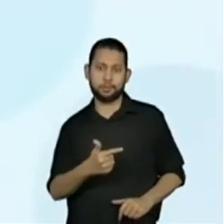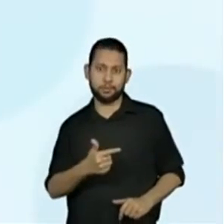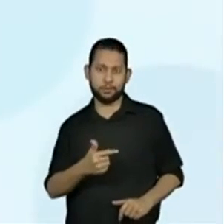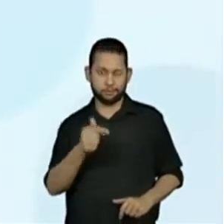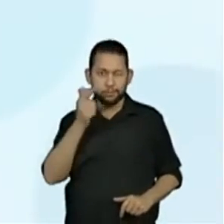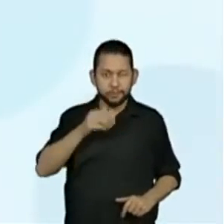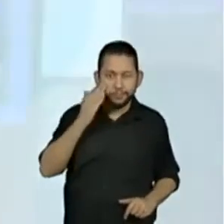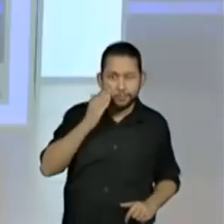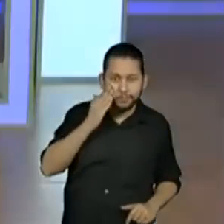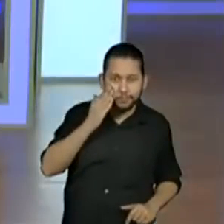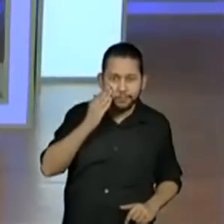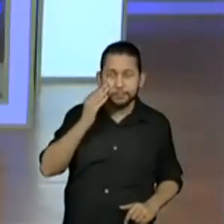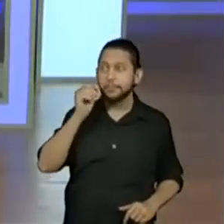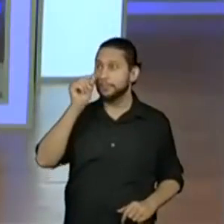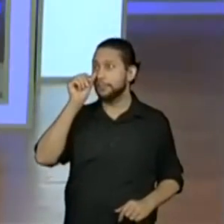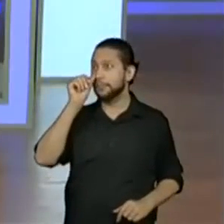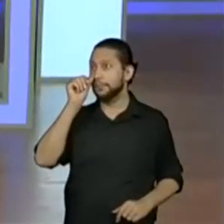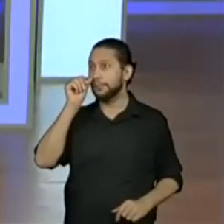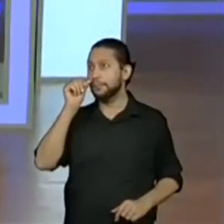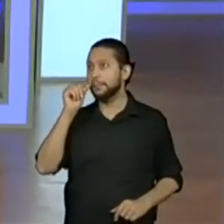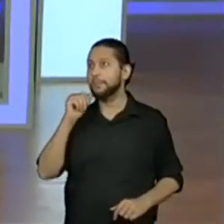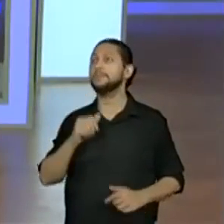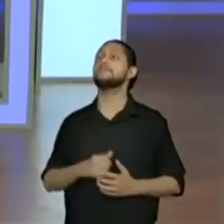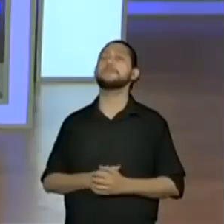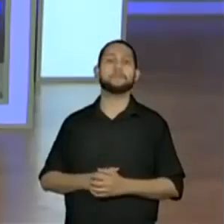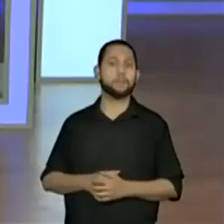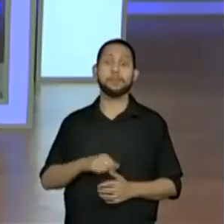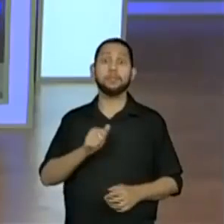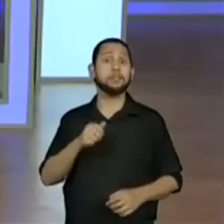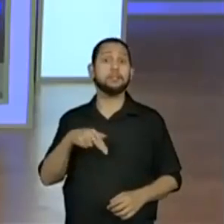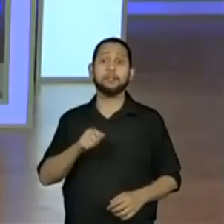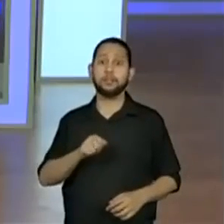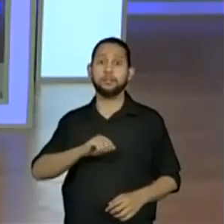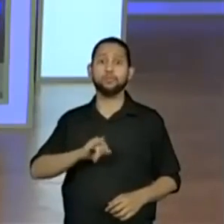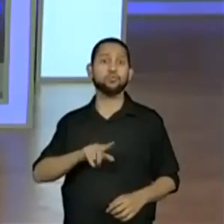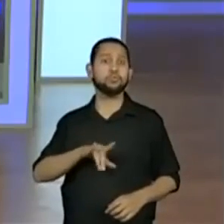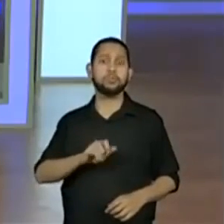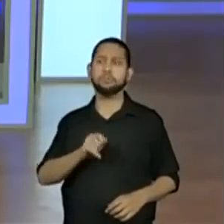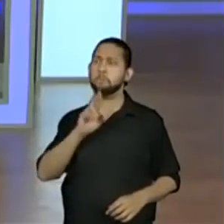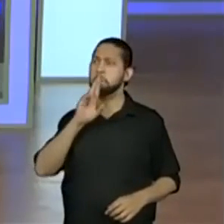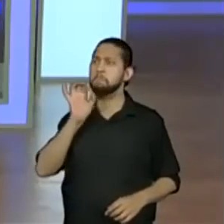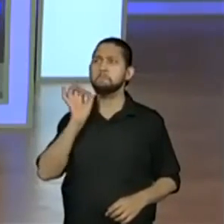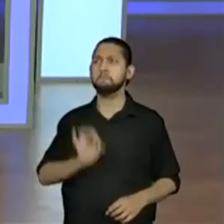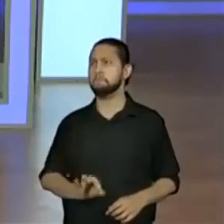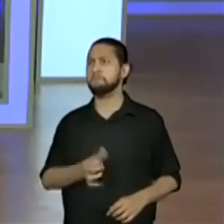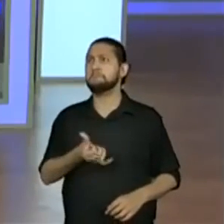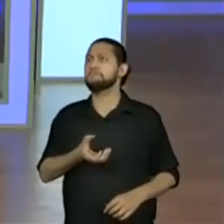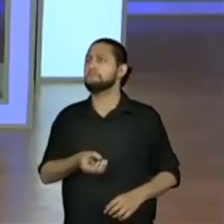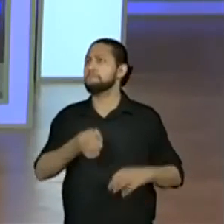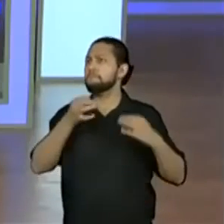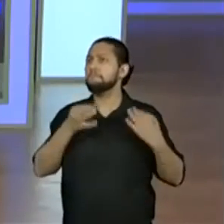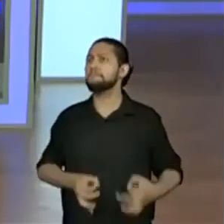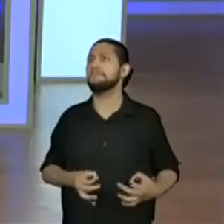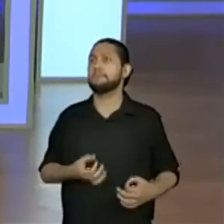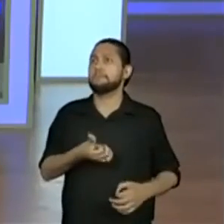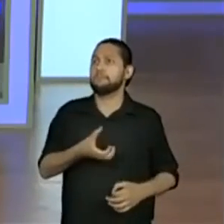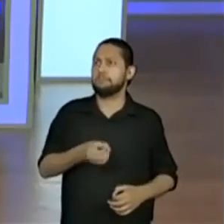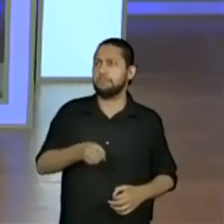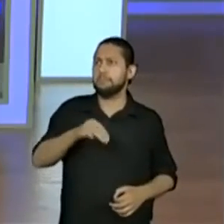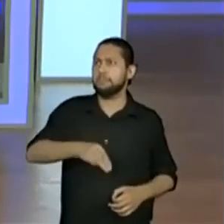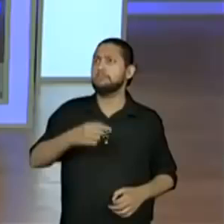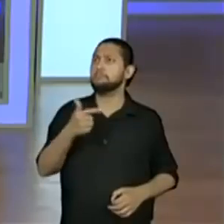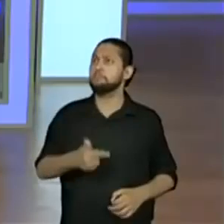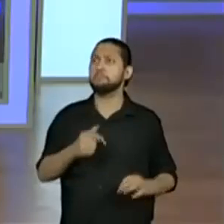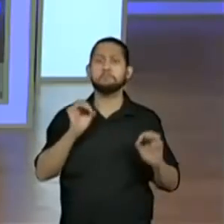acompanhamos isso aluna Ana Júlia de 60 M qu quadrados aluna da professora Fabiana